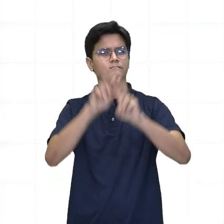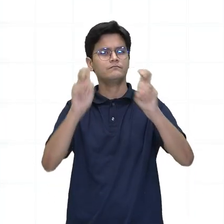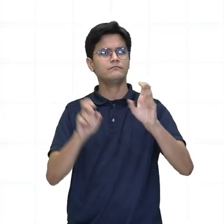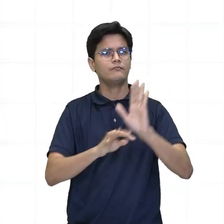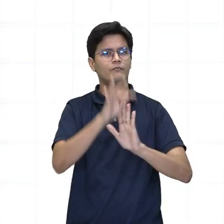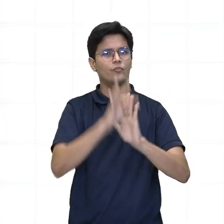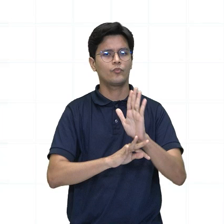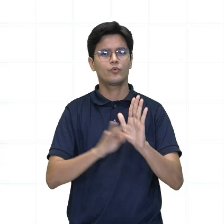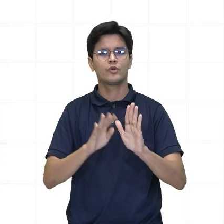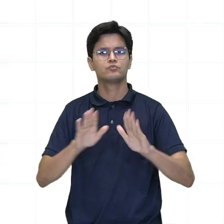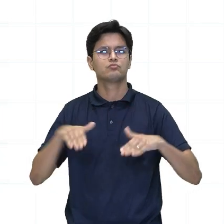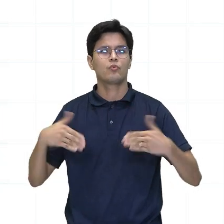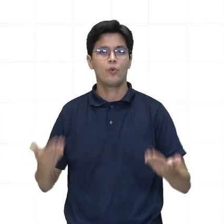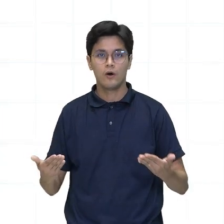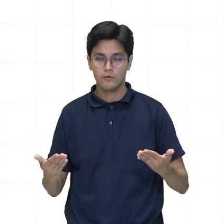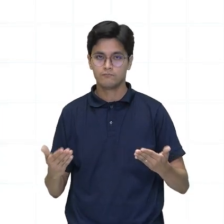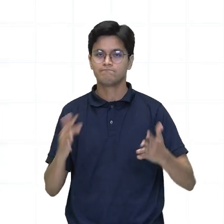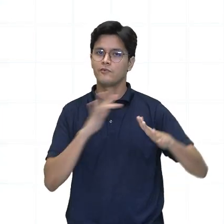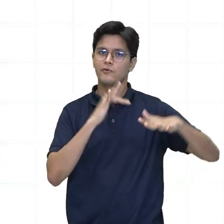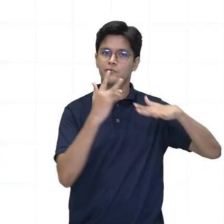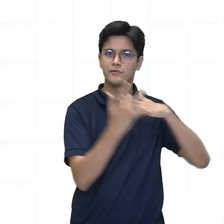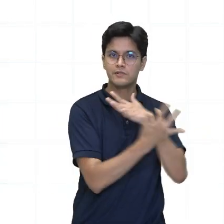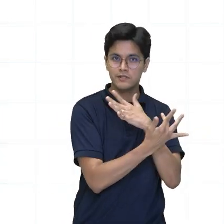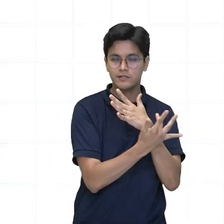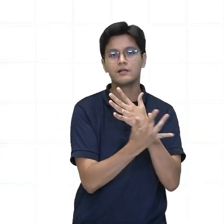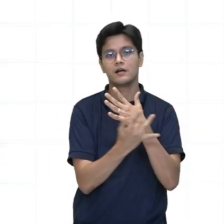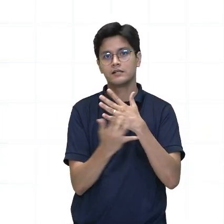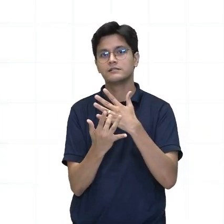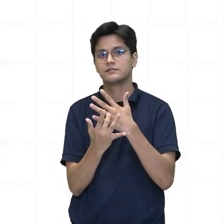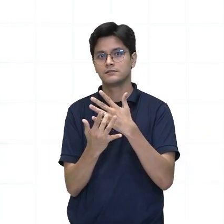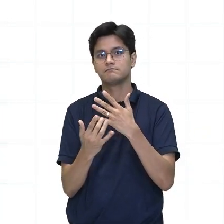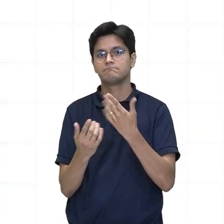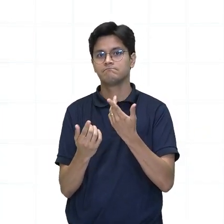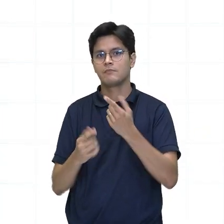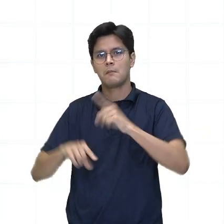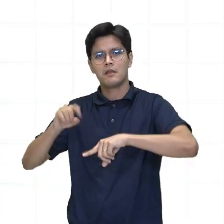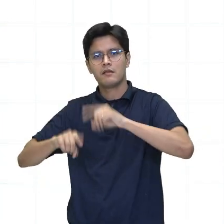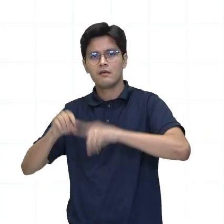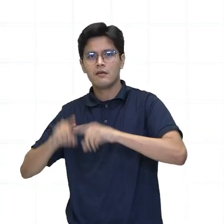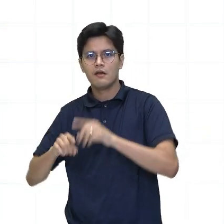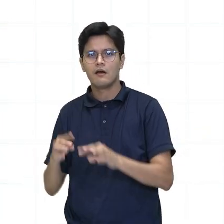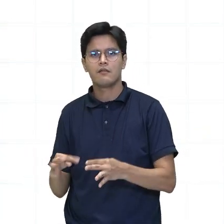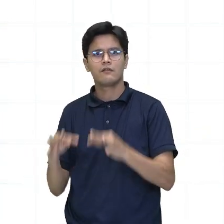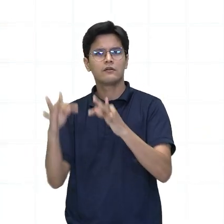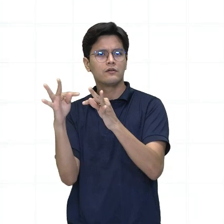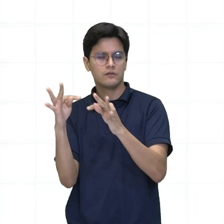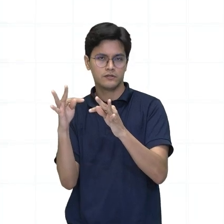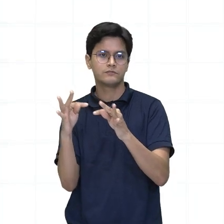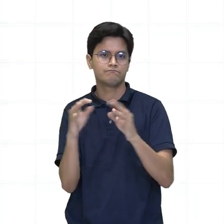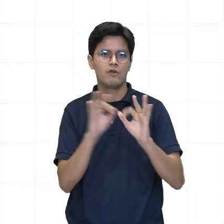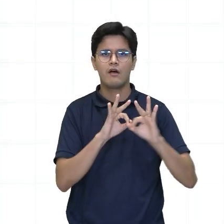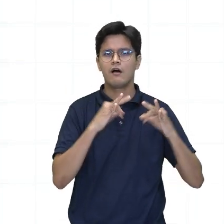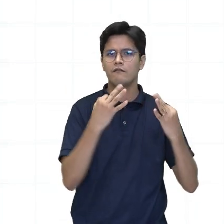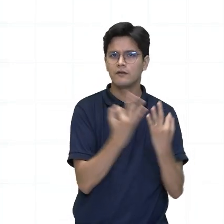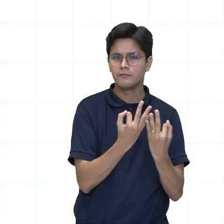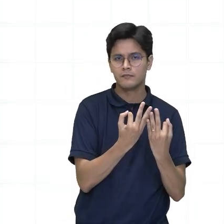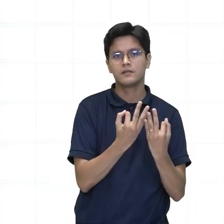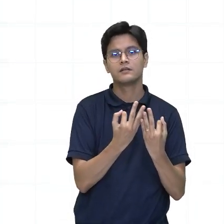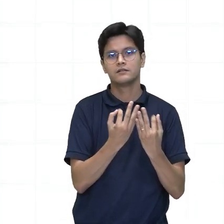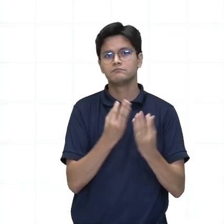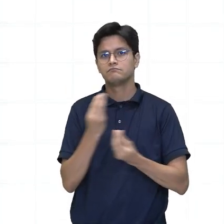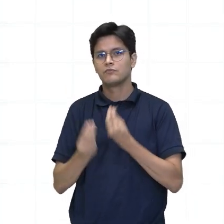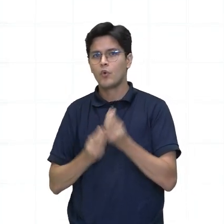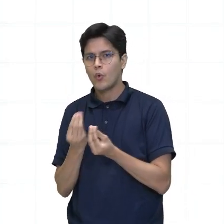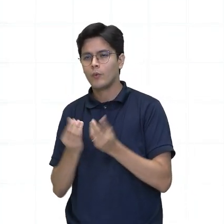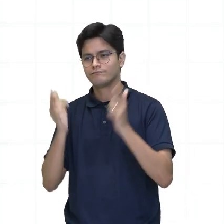e eletrônicos? A família e maneiras de se divertir juntos? Os impactos do